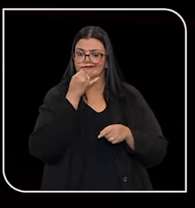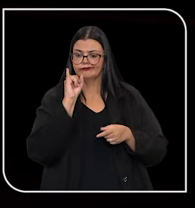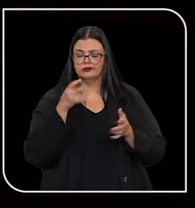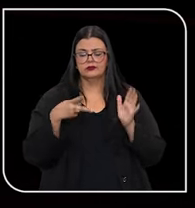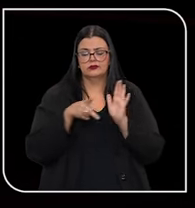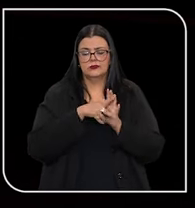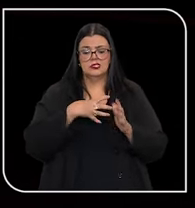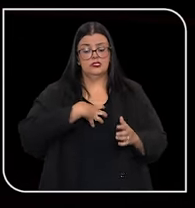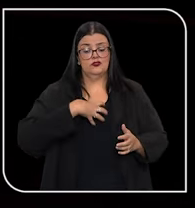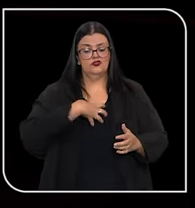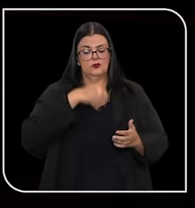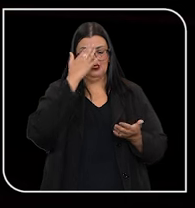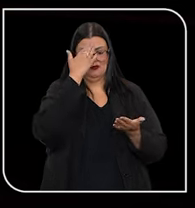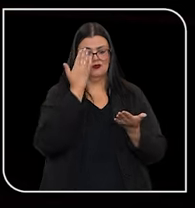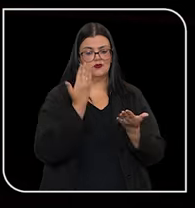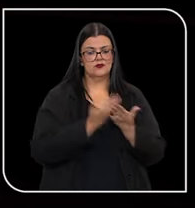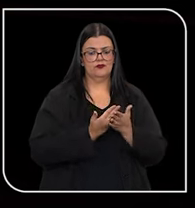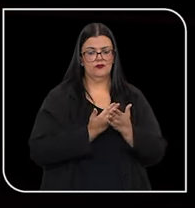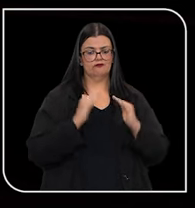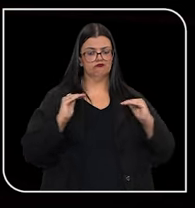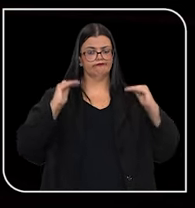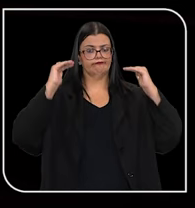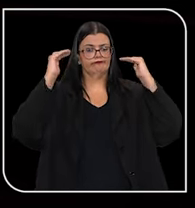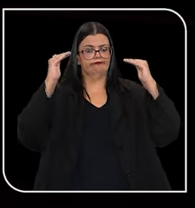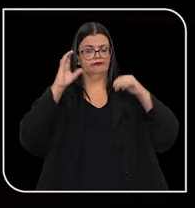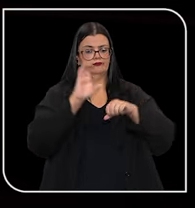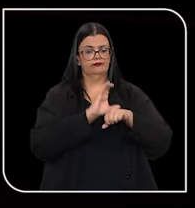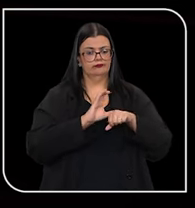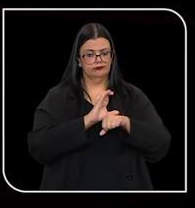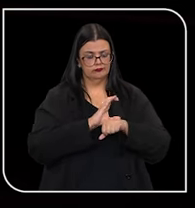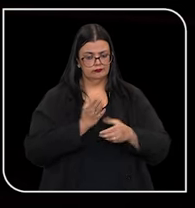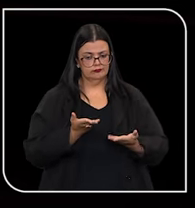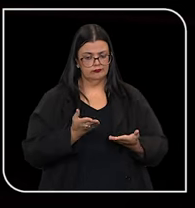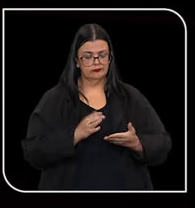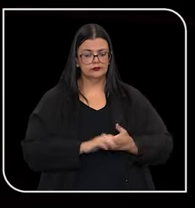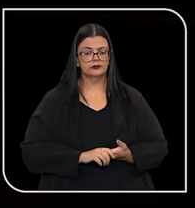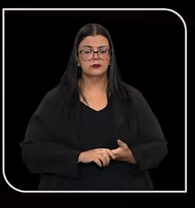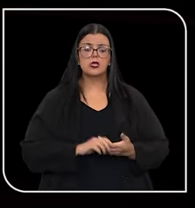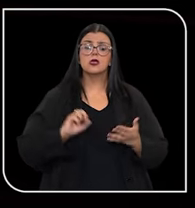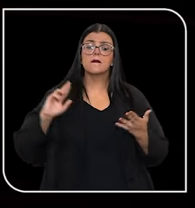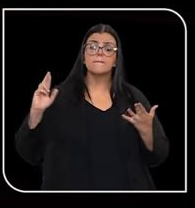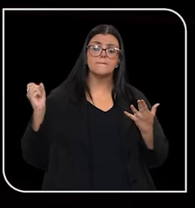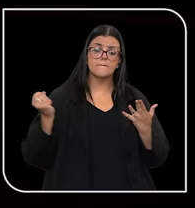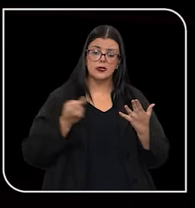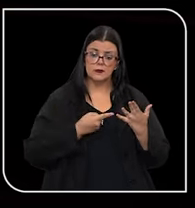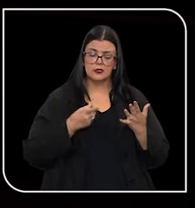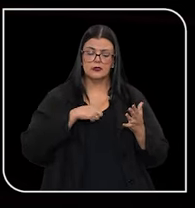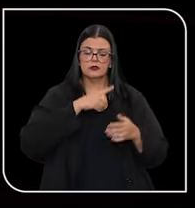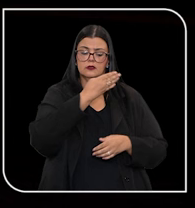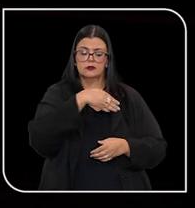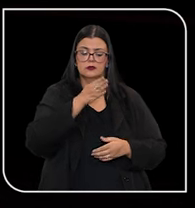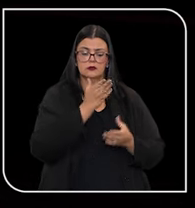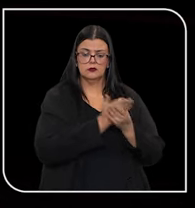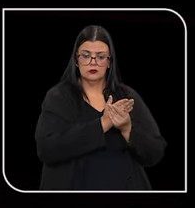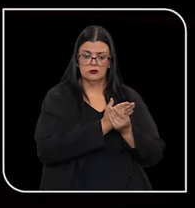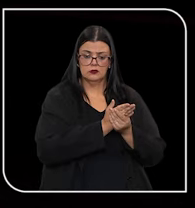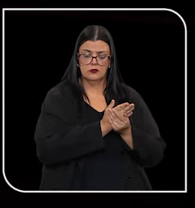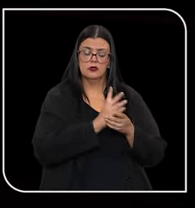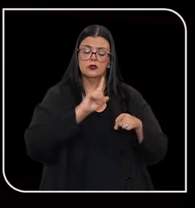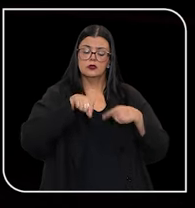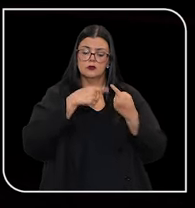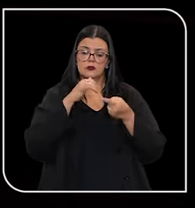e Abalo moral e coletivo do sentimento de confiança nas autoridades constituídas na primeira instância O processo foi